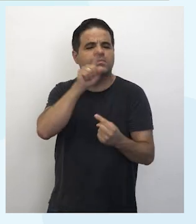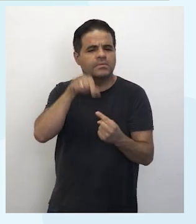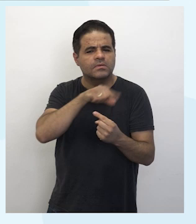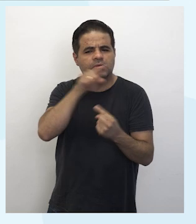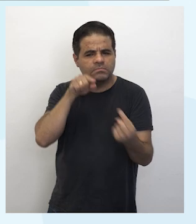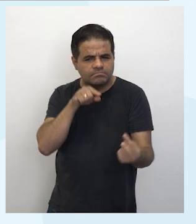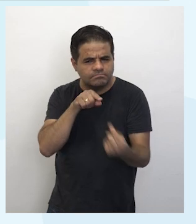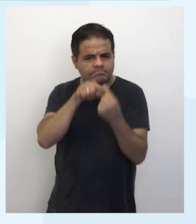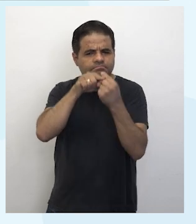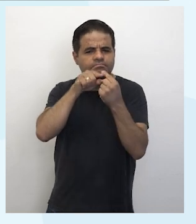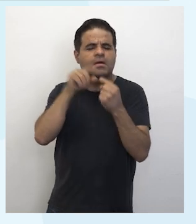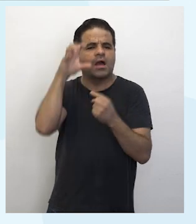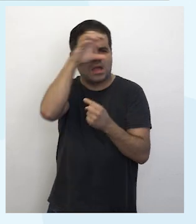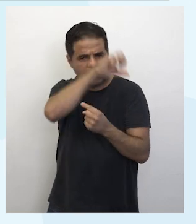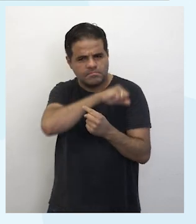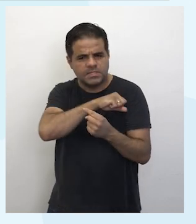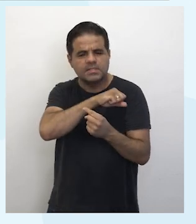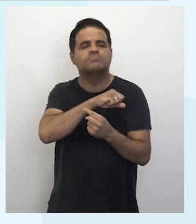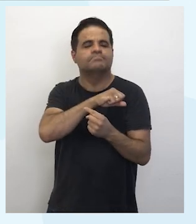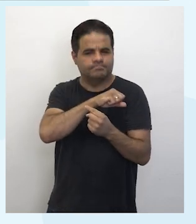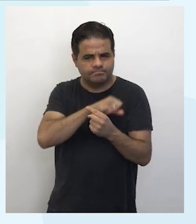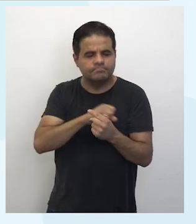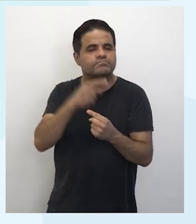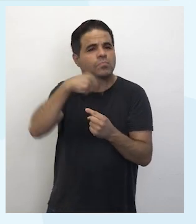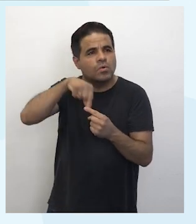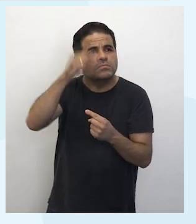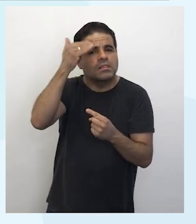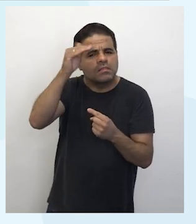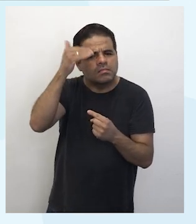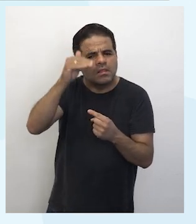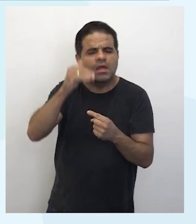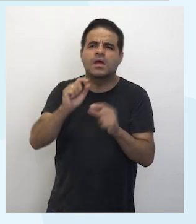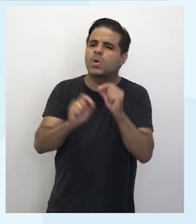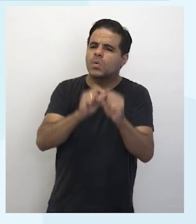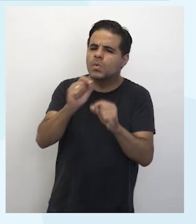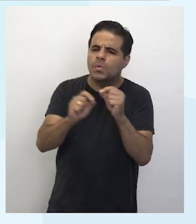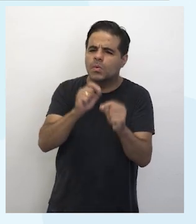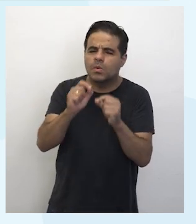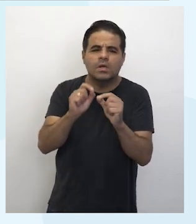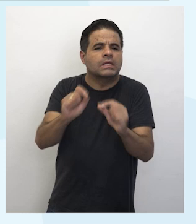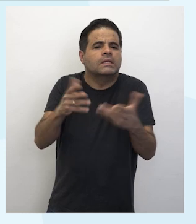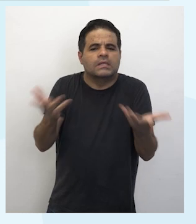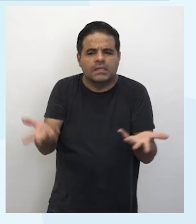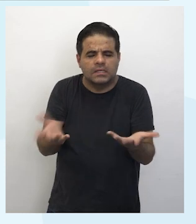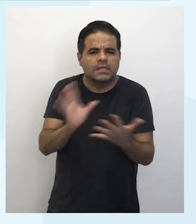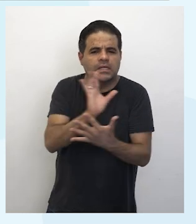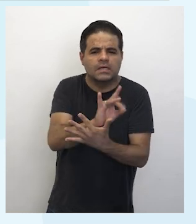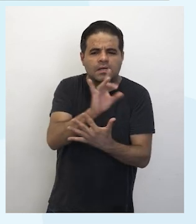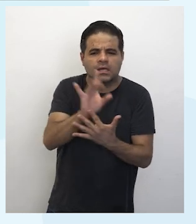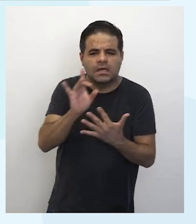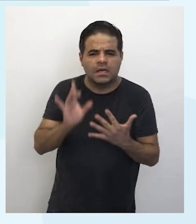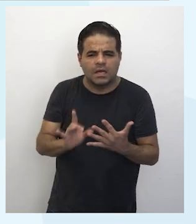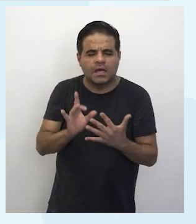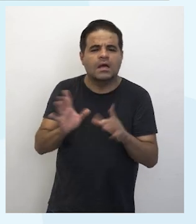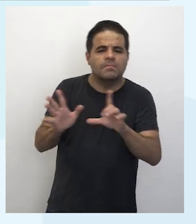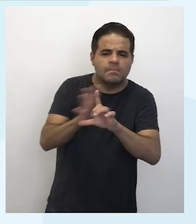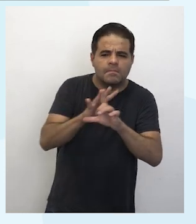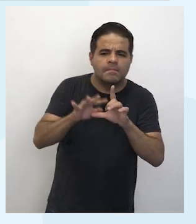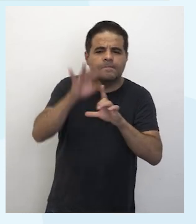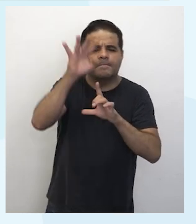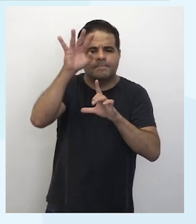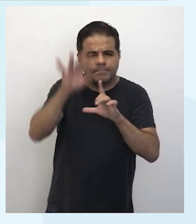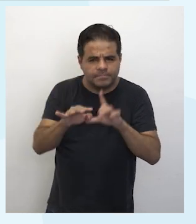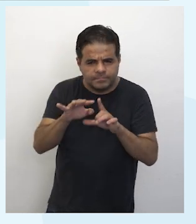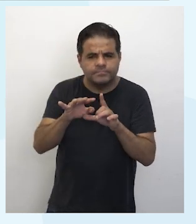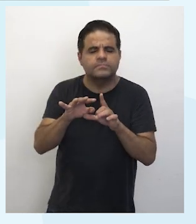de aprendizagem aí. Nós vamos entender a vantagem e desvantagem de cada uma matriz elétrica aí, né?